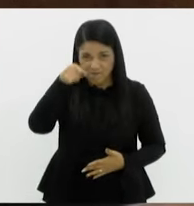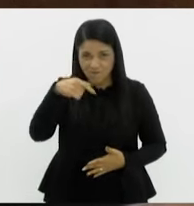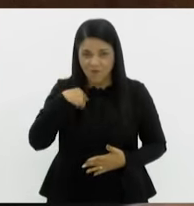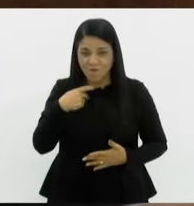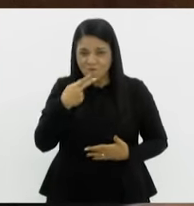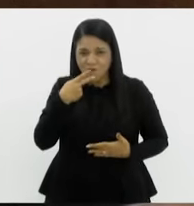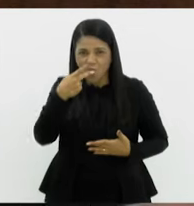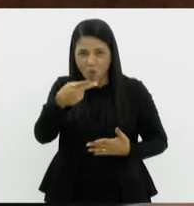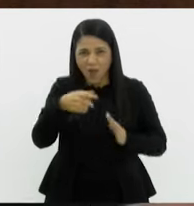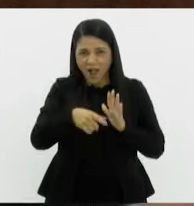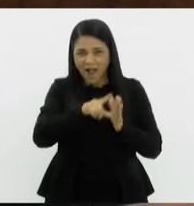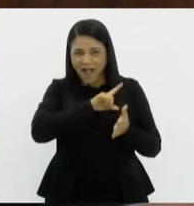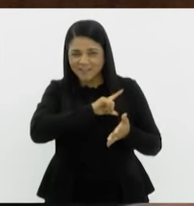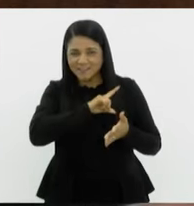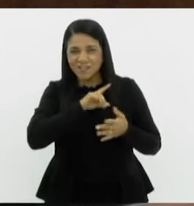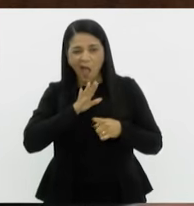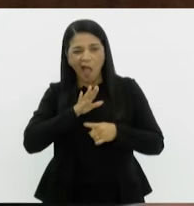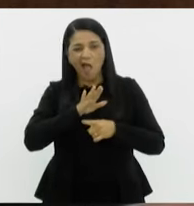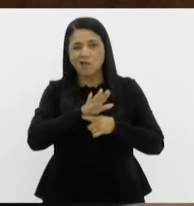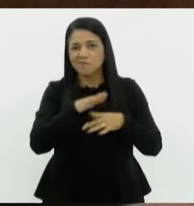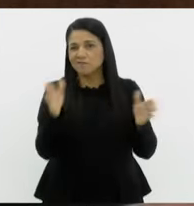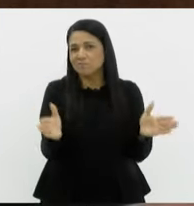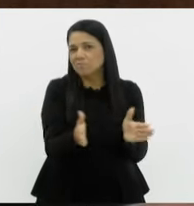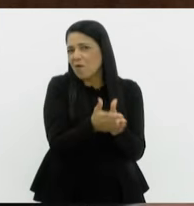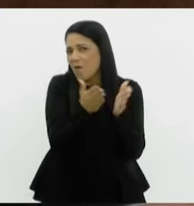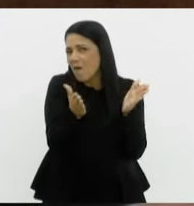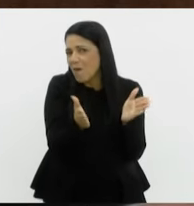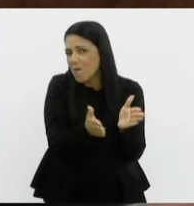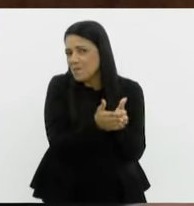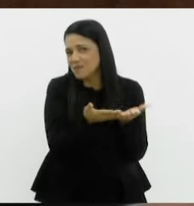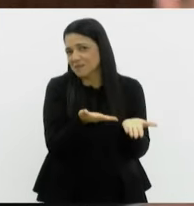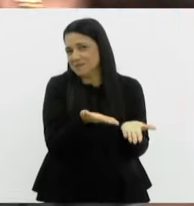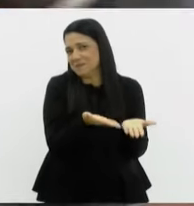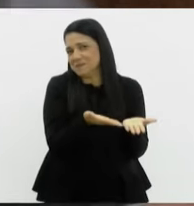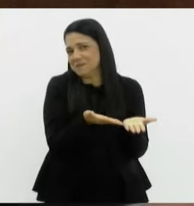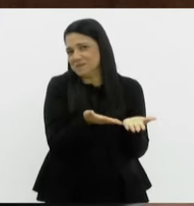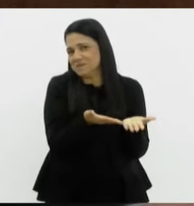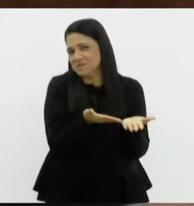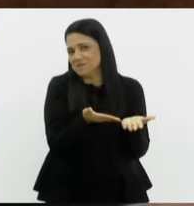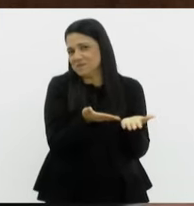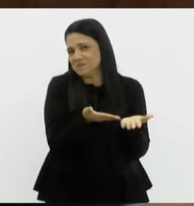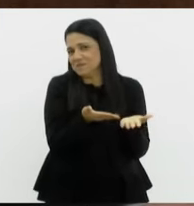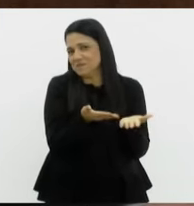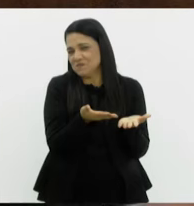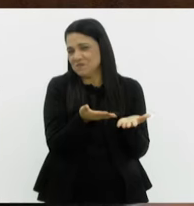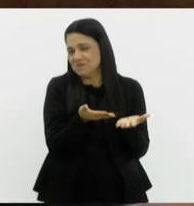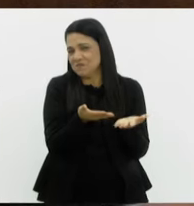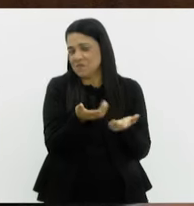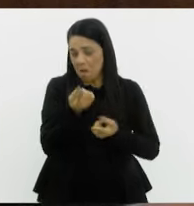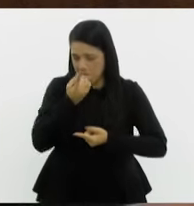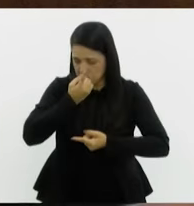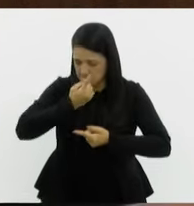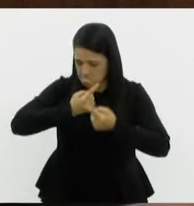pobres, chegou para dizer que ia recuperar a economia desse